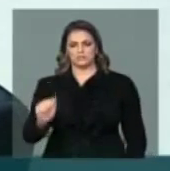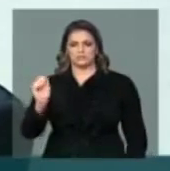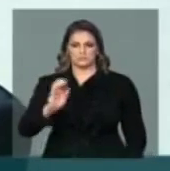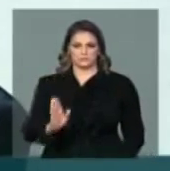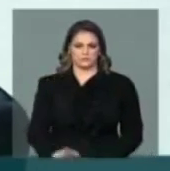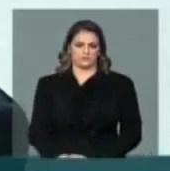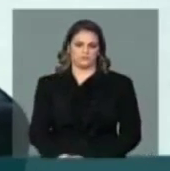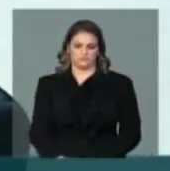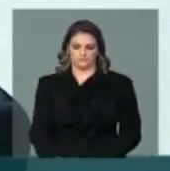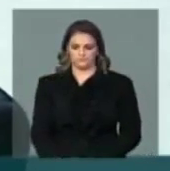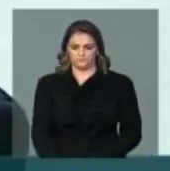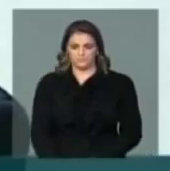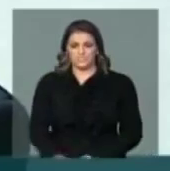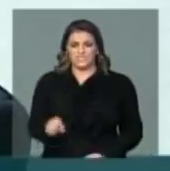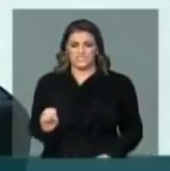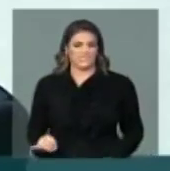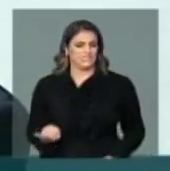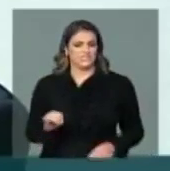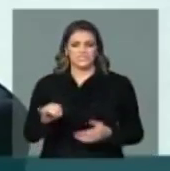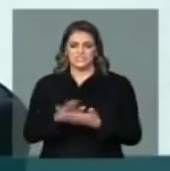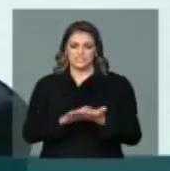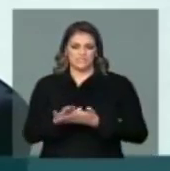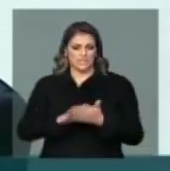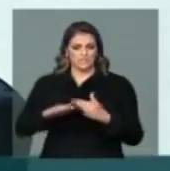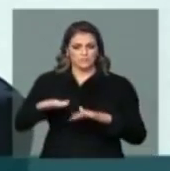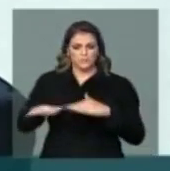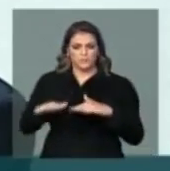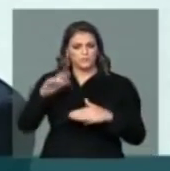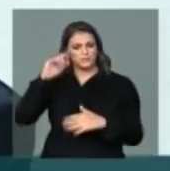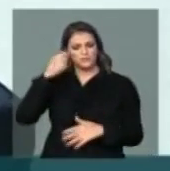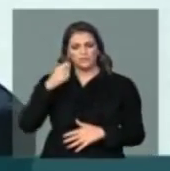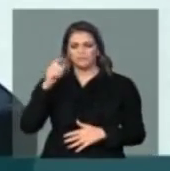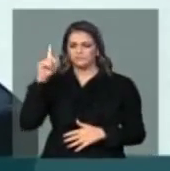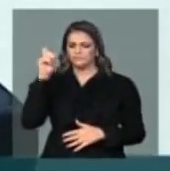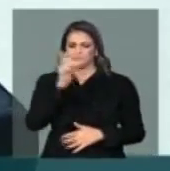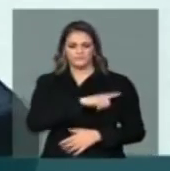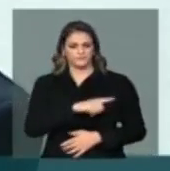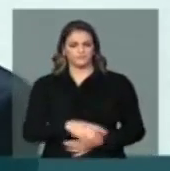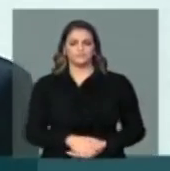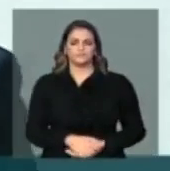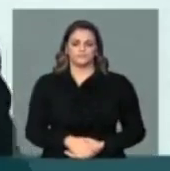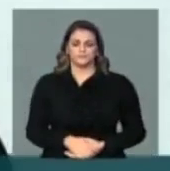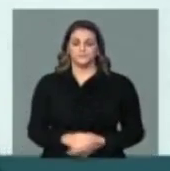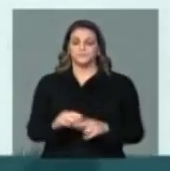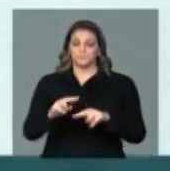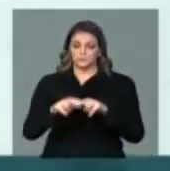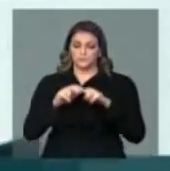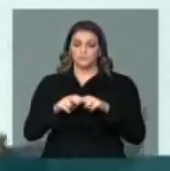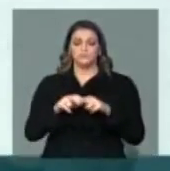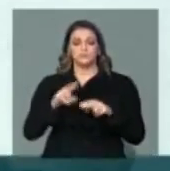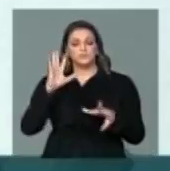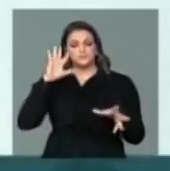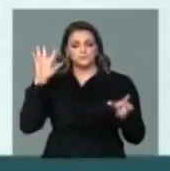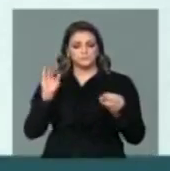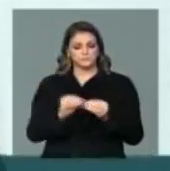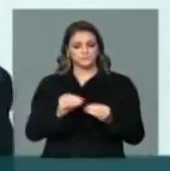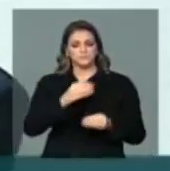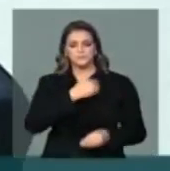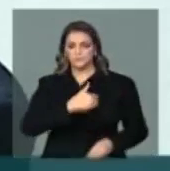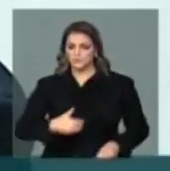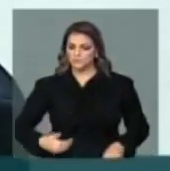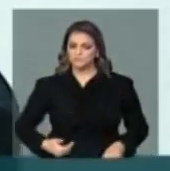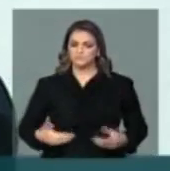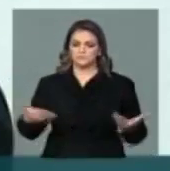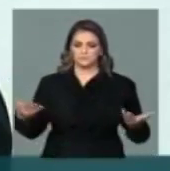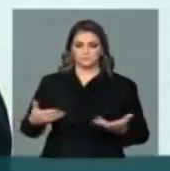sem o que não seria possível, sem a participação do movimento negro. Portanto, não é apenas entender o papel do Estado na quadra em que